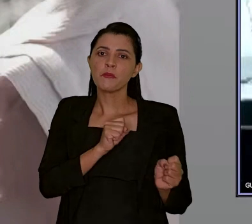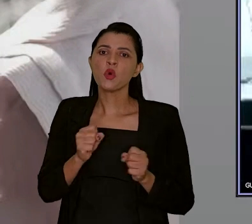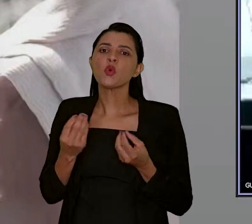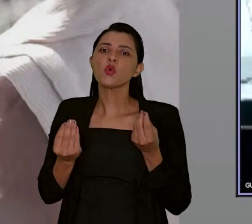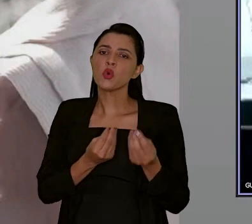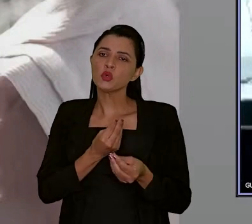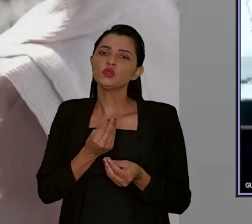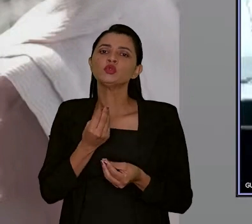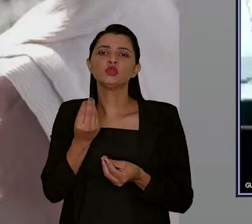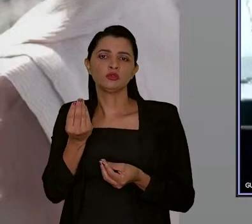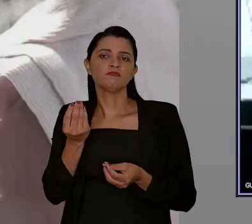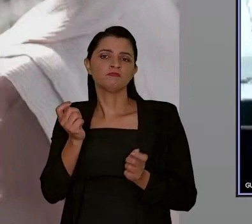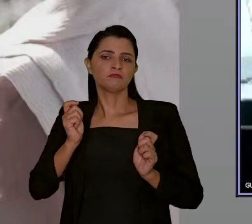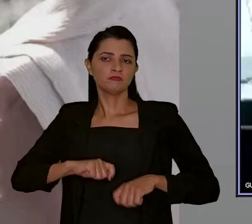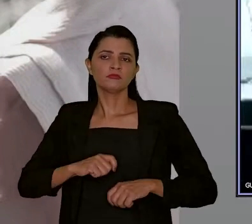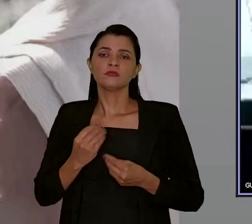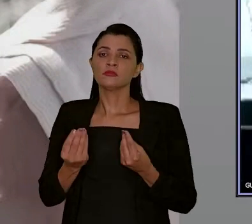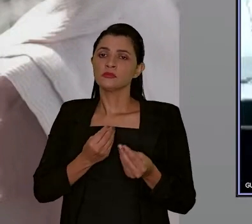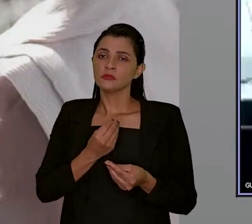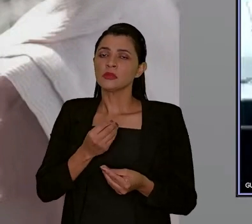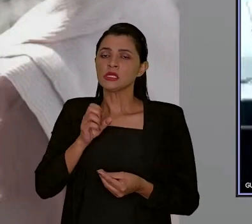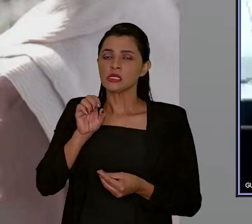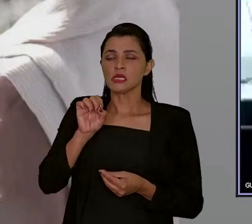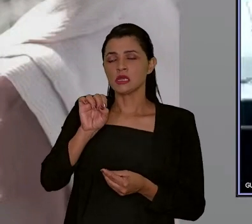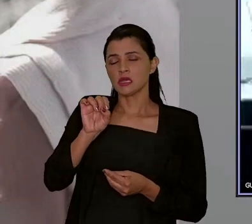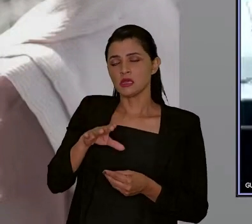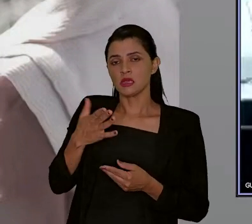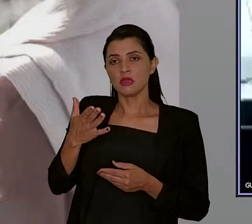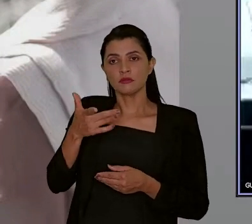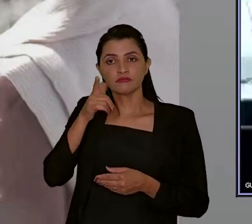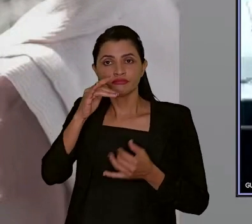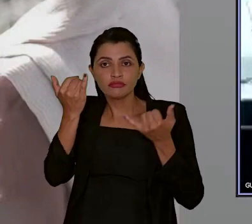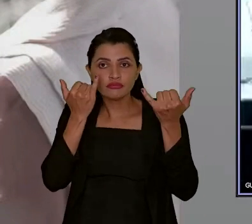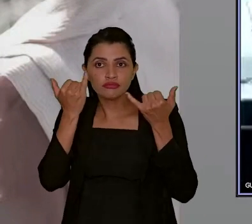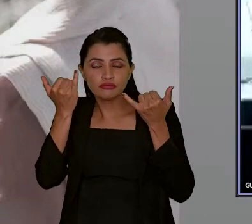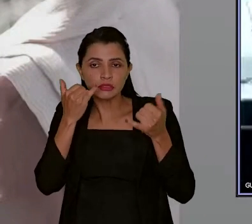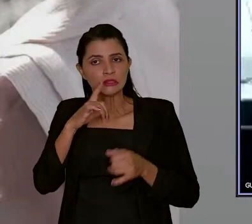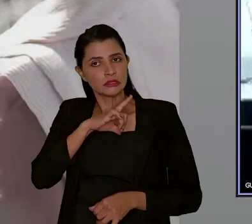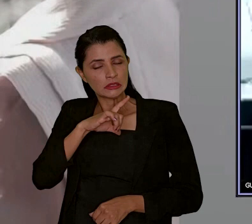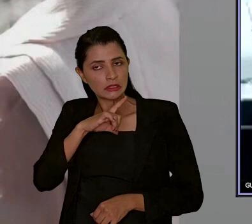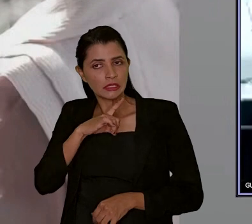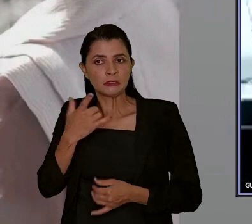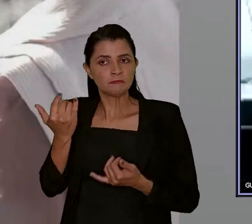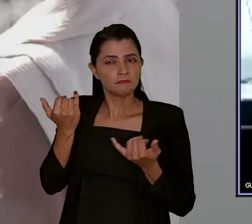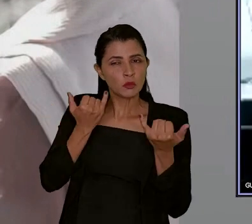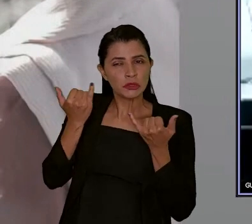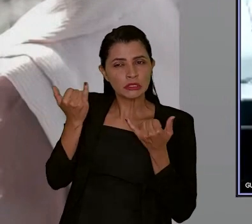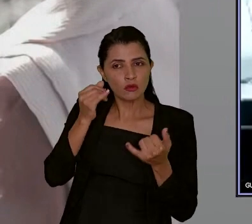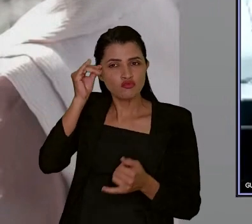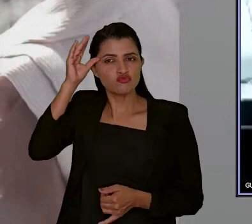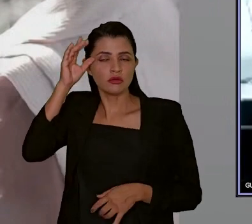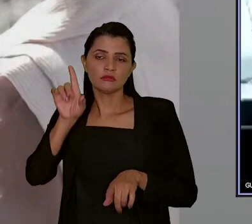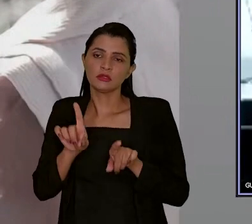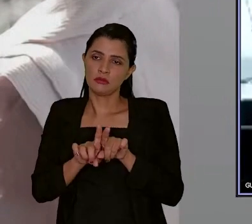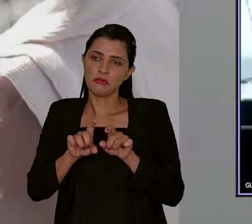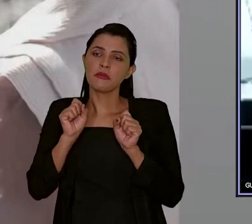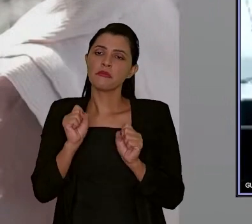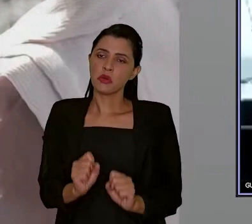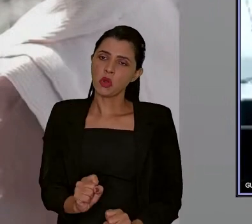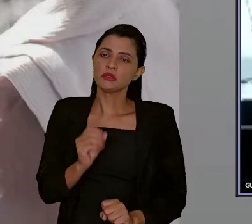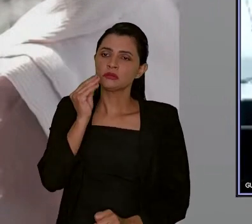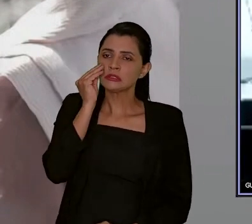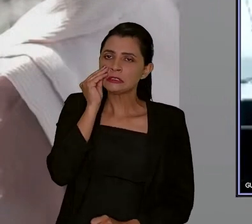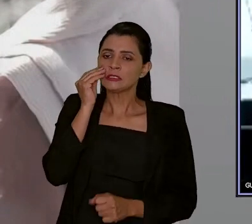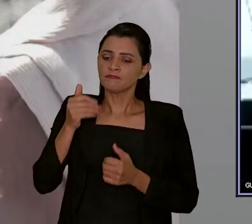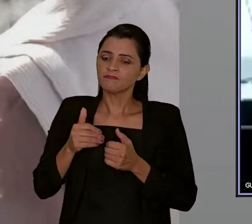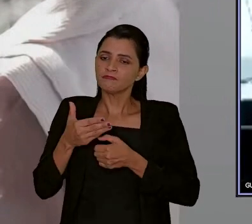também não só obter algumas informações, mas também tentar, a partir dessas